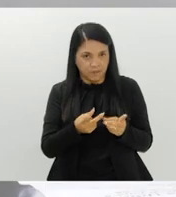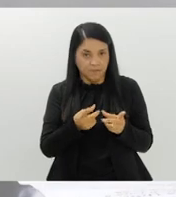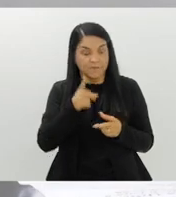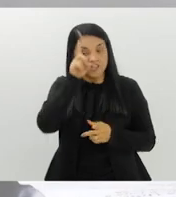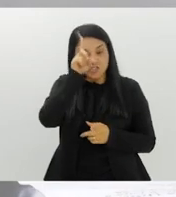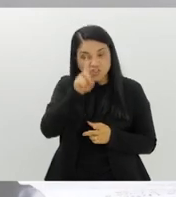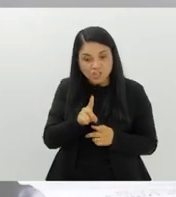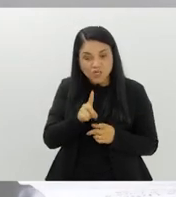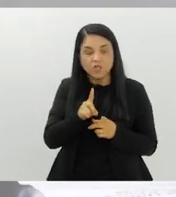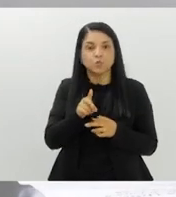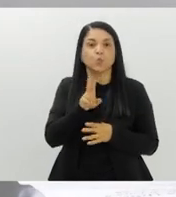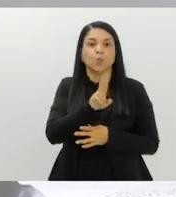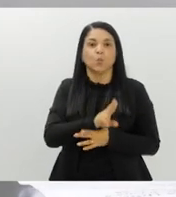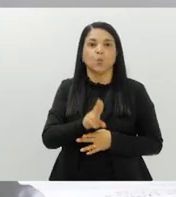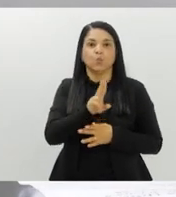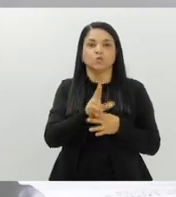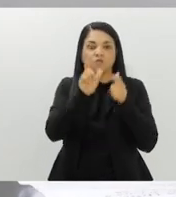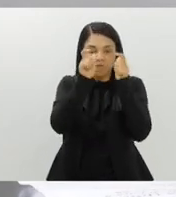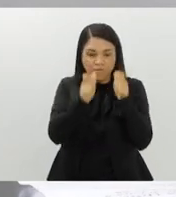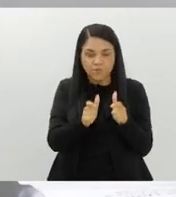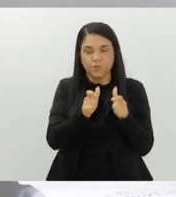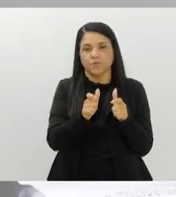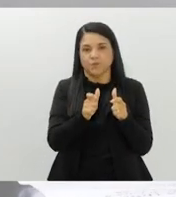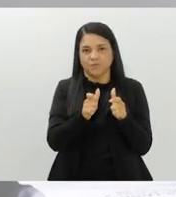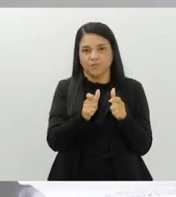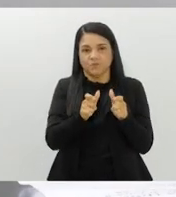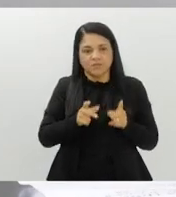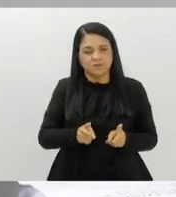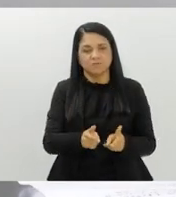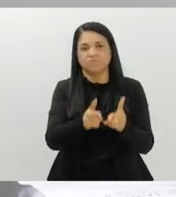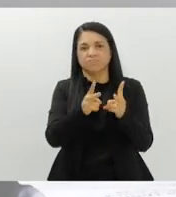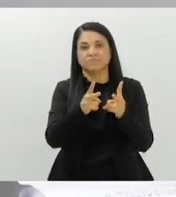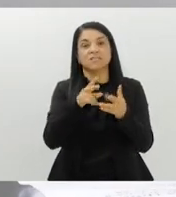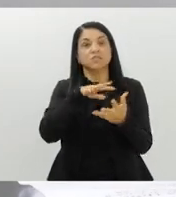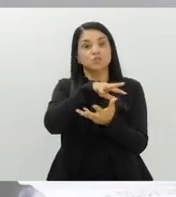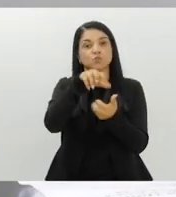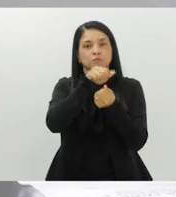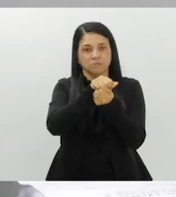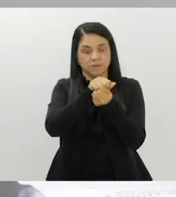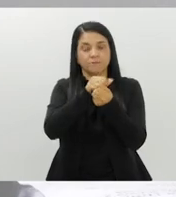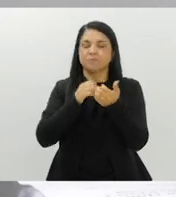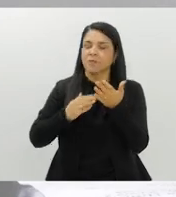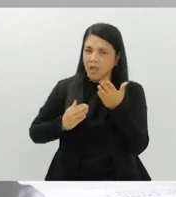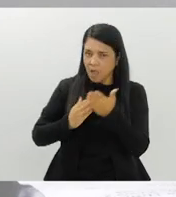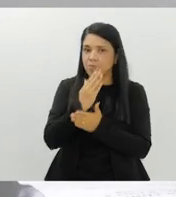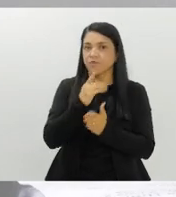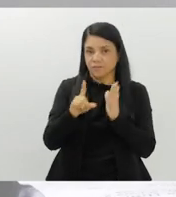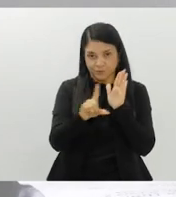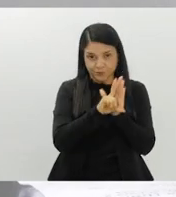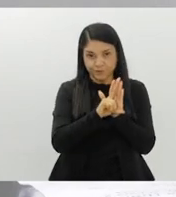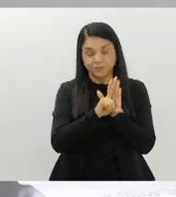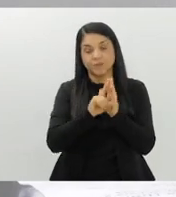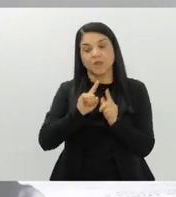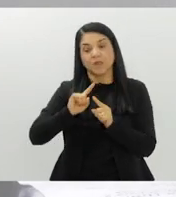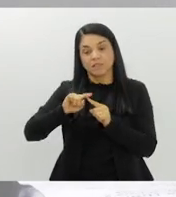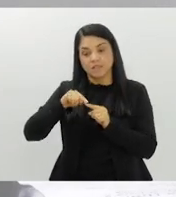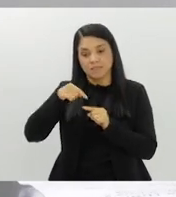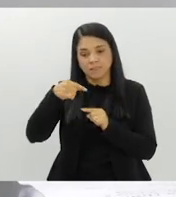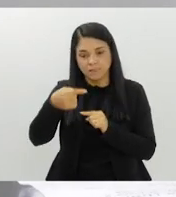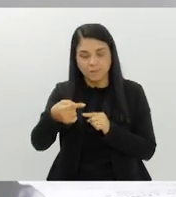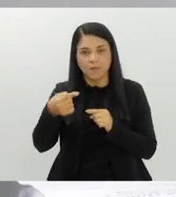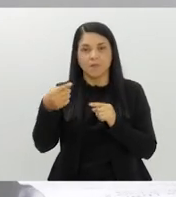direito real de uso para ficar lá em condições de sustentabilidade. Aprovamos essa lei. Posteriormente, a